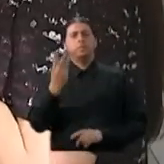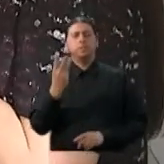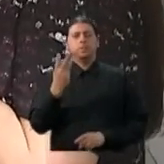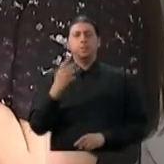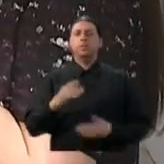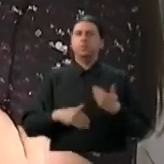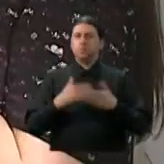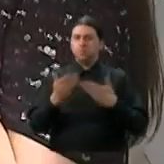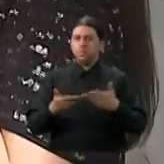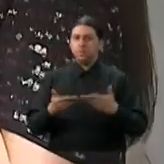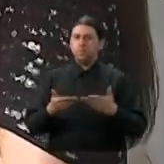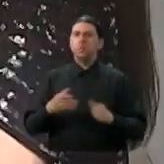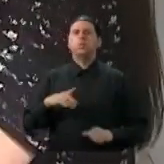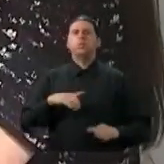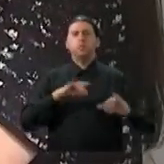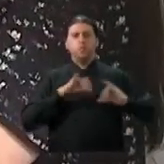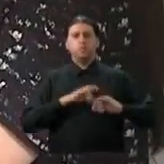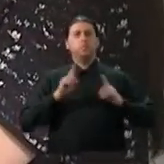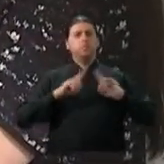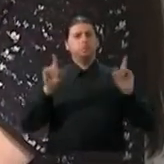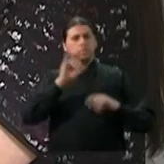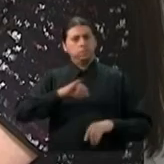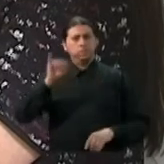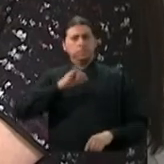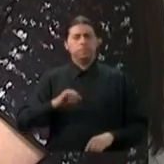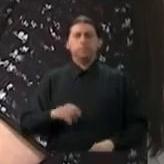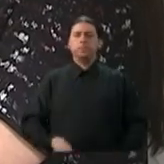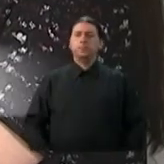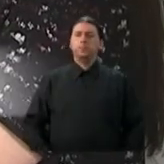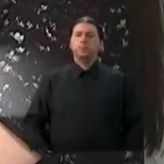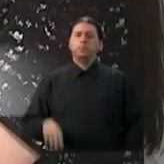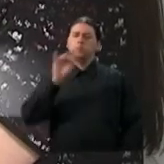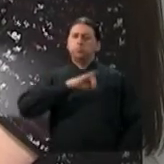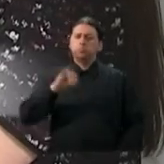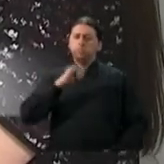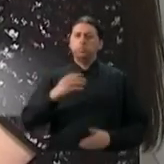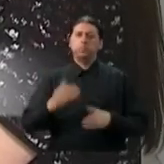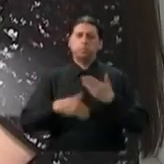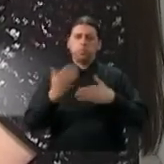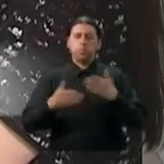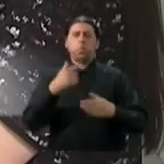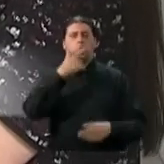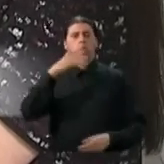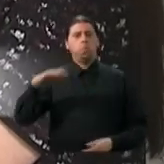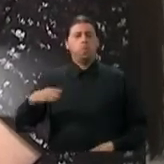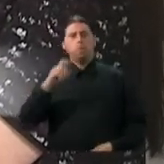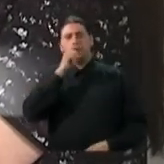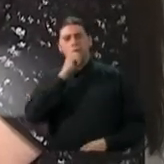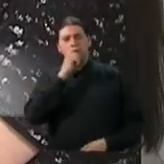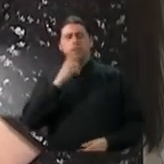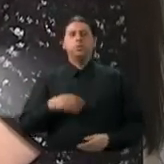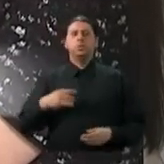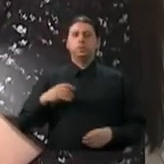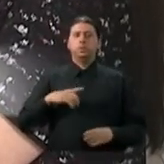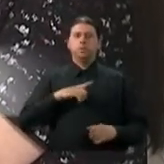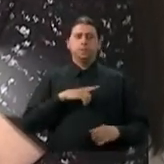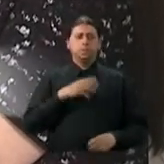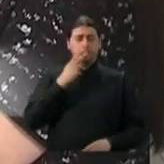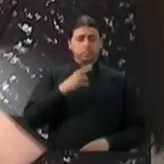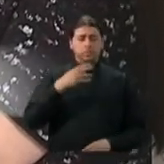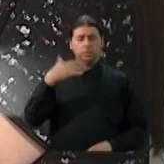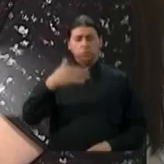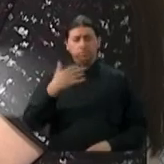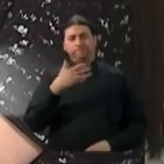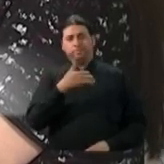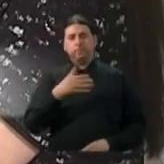um processo sofrido, mas é importante, né? Ah, é essencial para o desenvolvimento da criança, né? Pais sofrem um pouco, a criança, na hora da vacina, mas